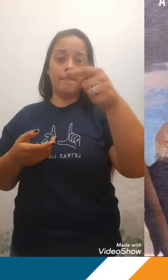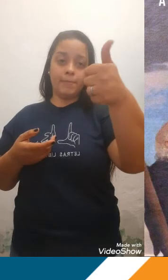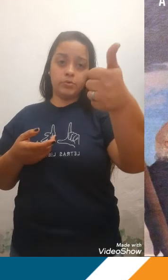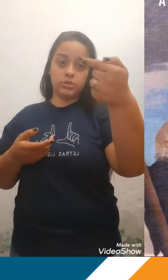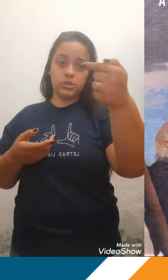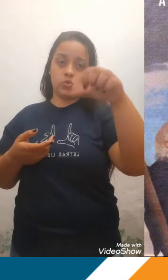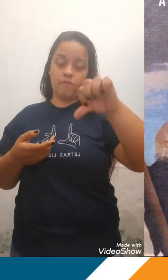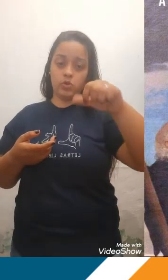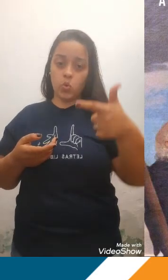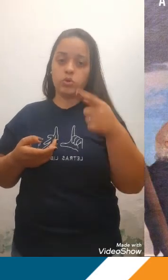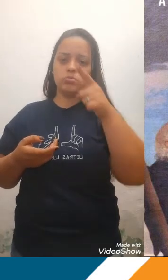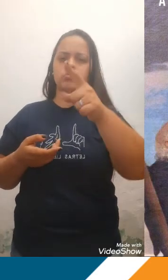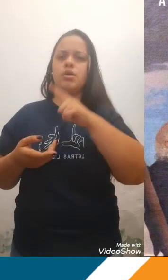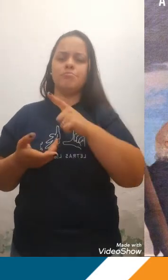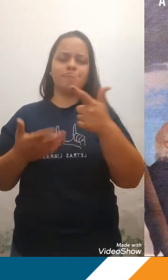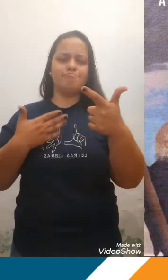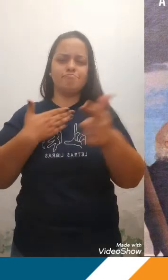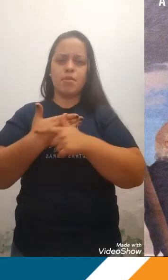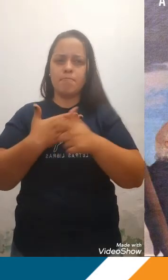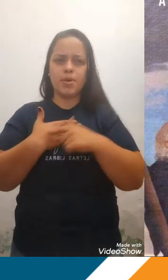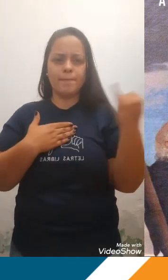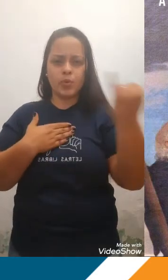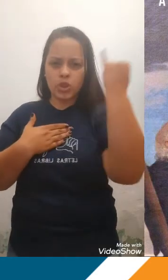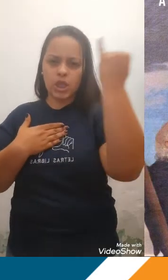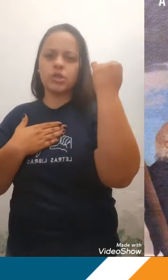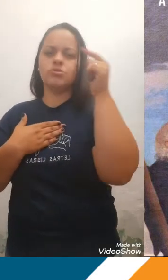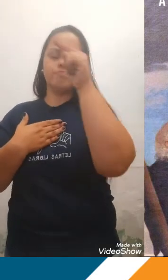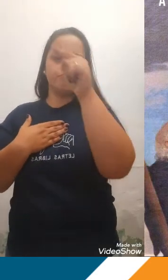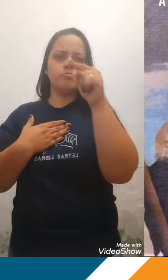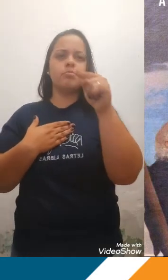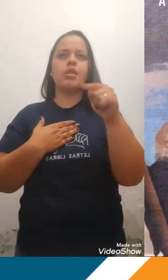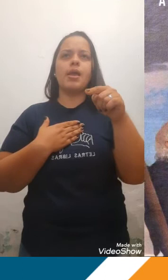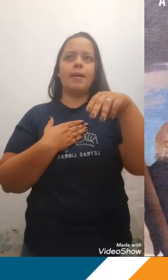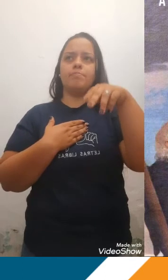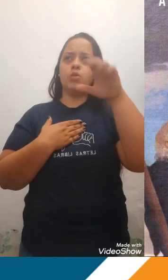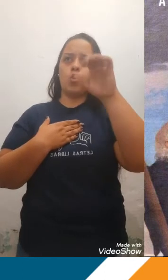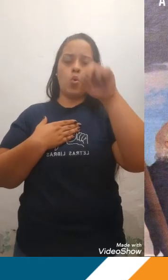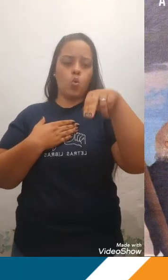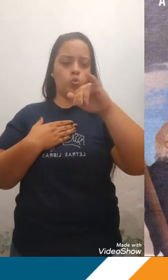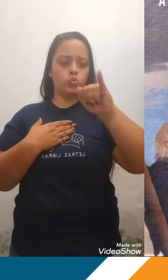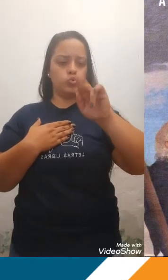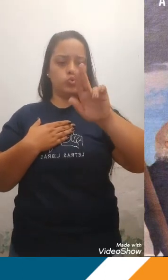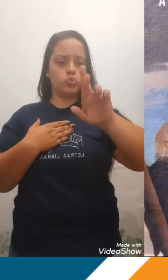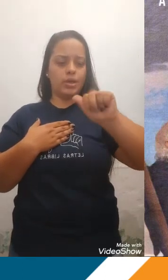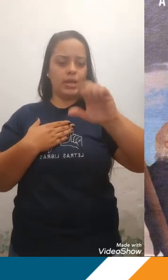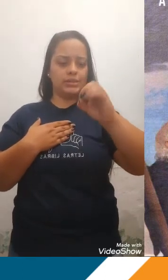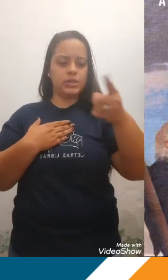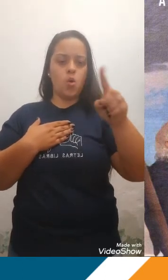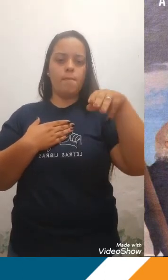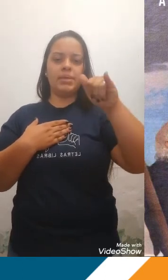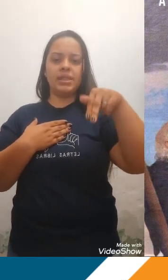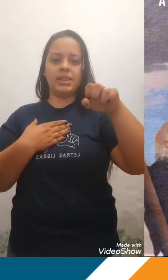Tiradentes teve papel importante nos processos da Conjuração Mineira, tendo em vista o seu caráter ativo na propagação